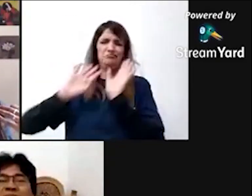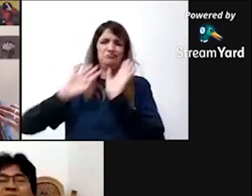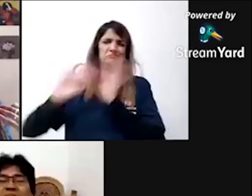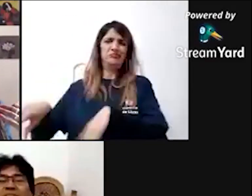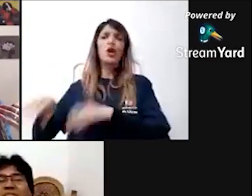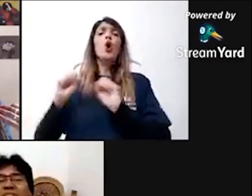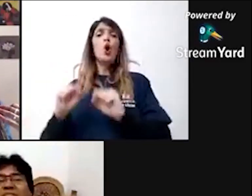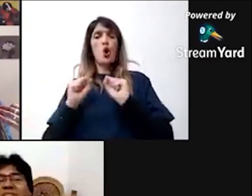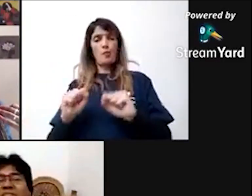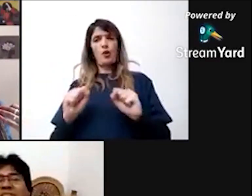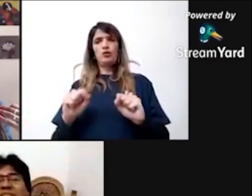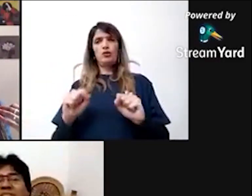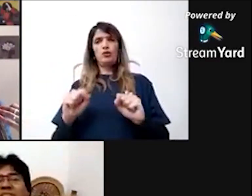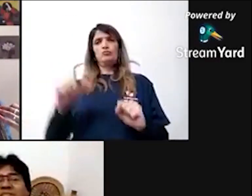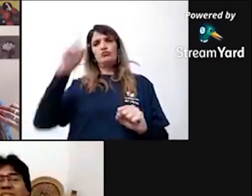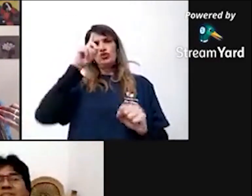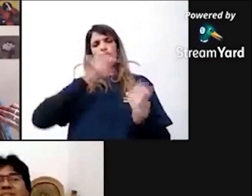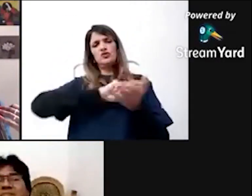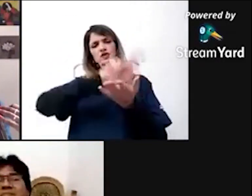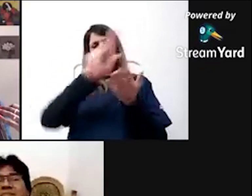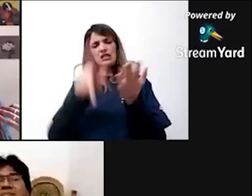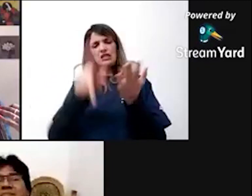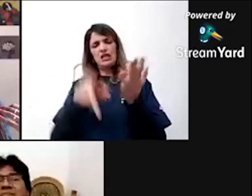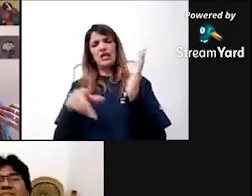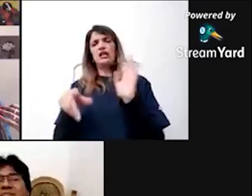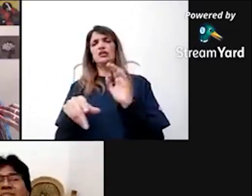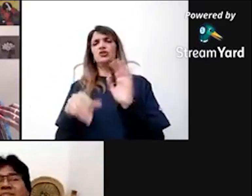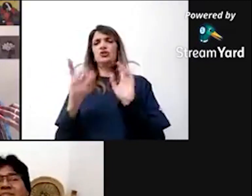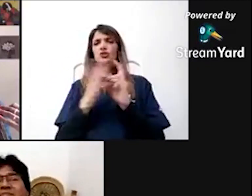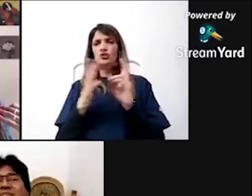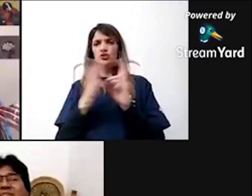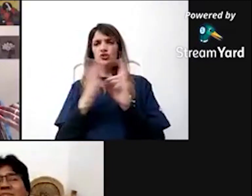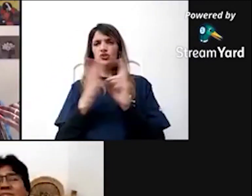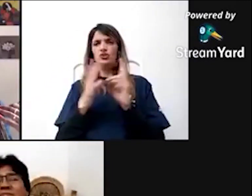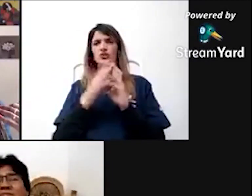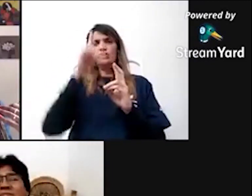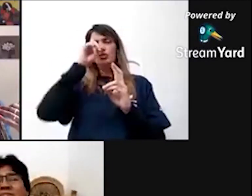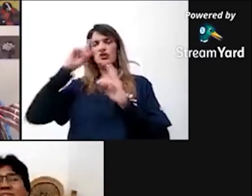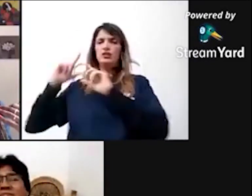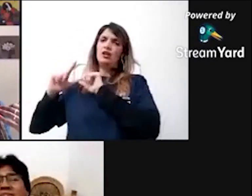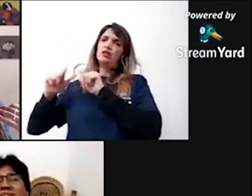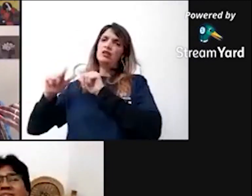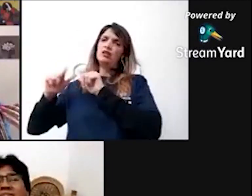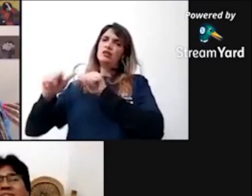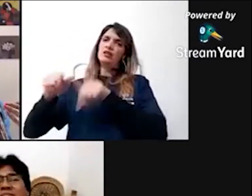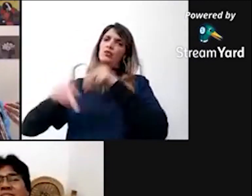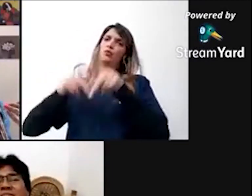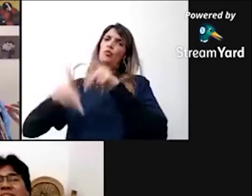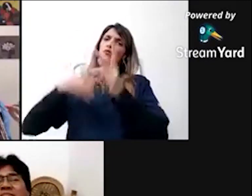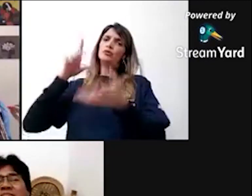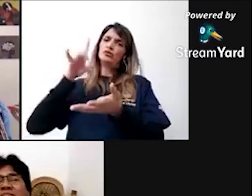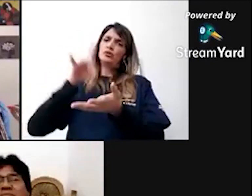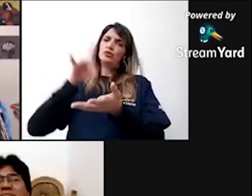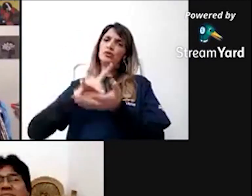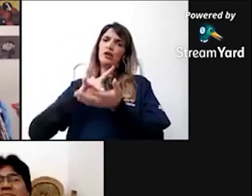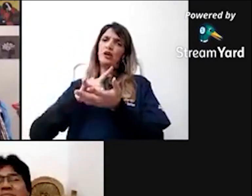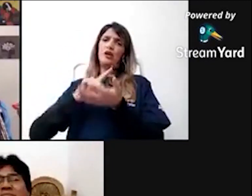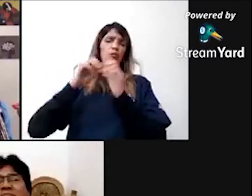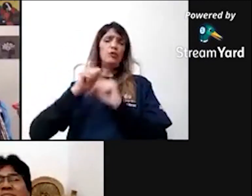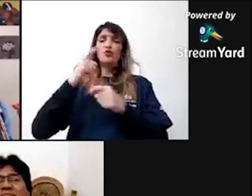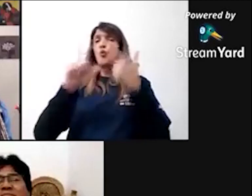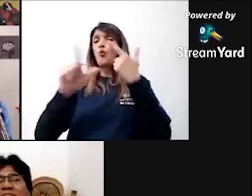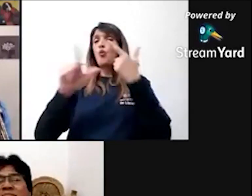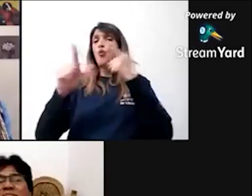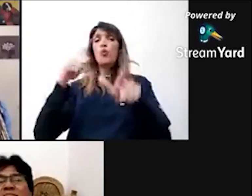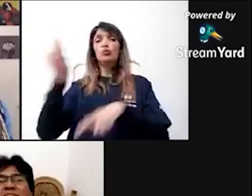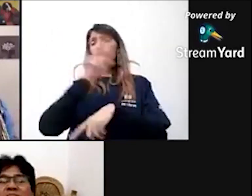da diversidade indígena, o dia das tradições dos povos originários, a gente pode inventar o nome que